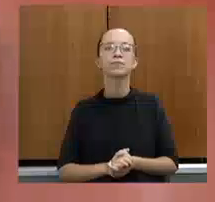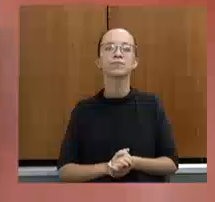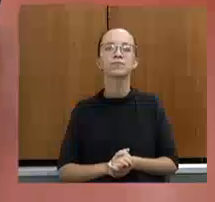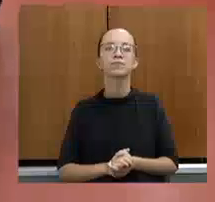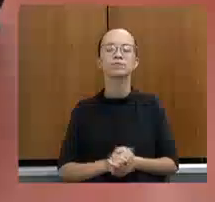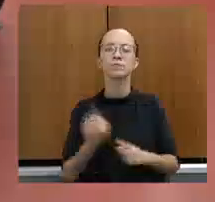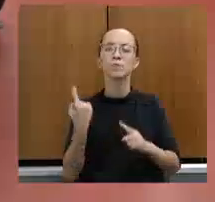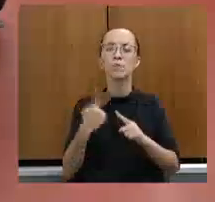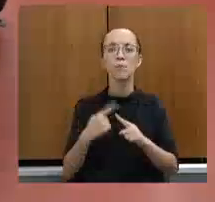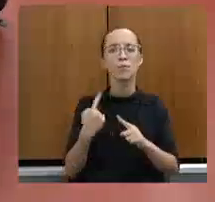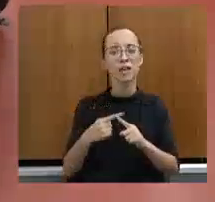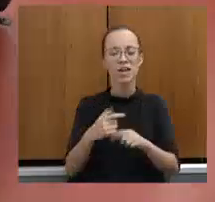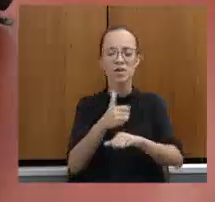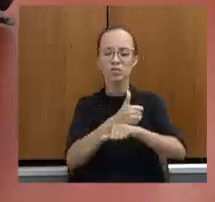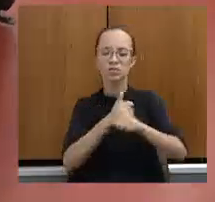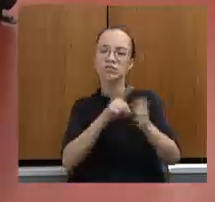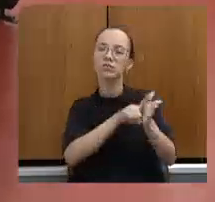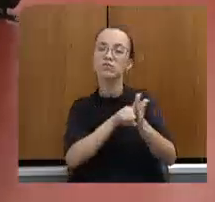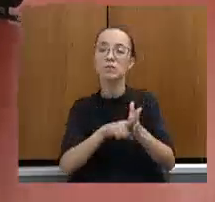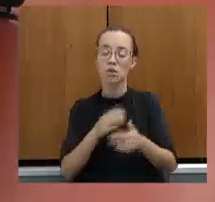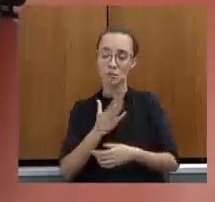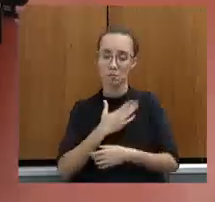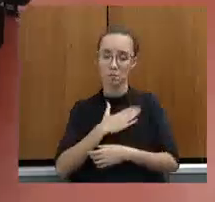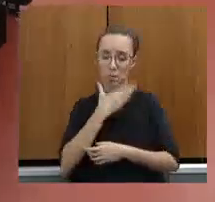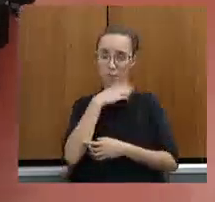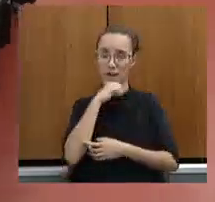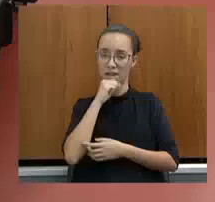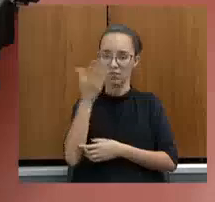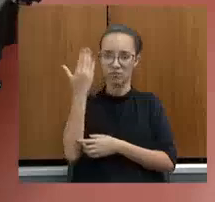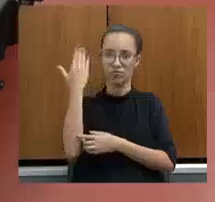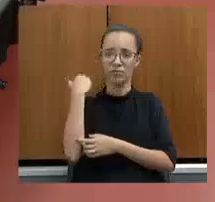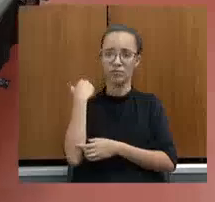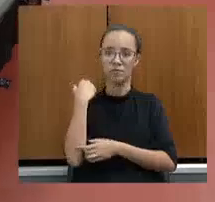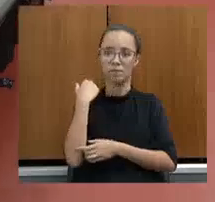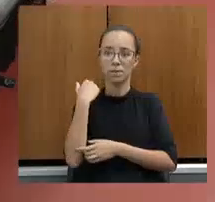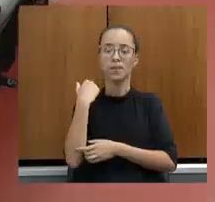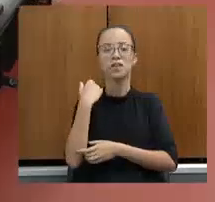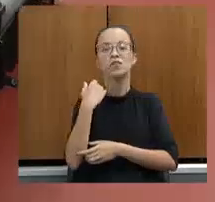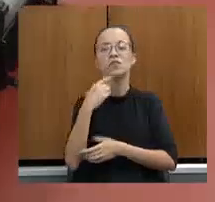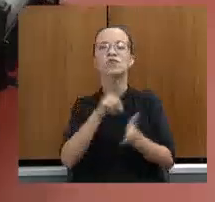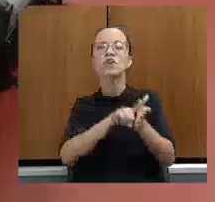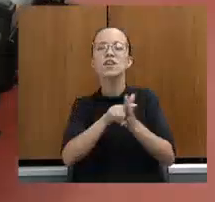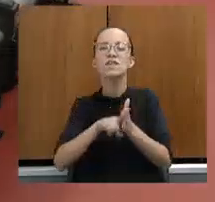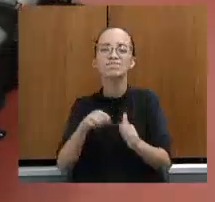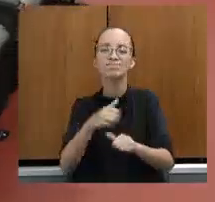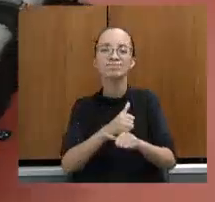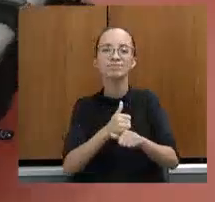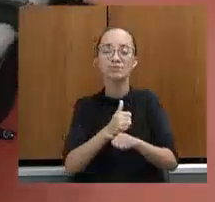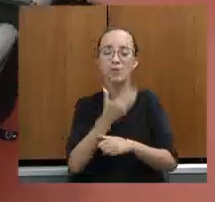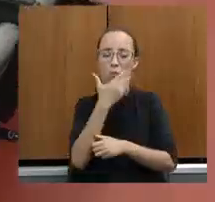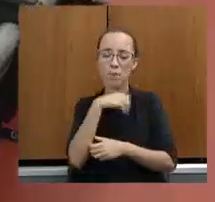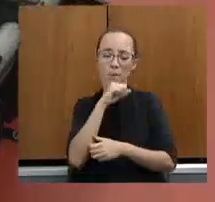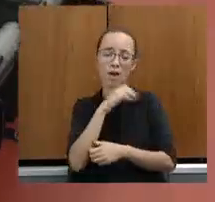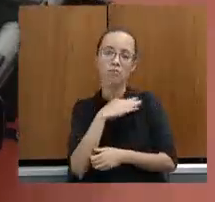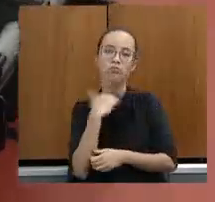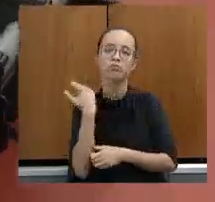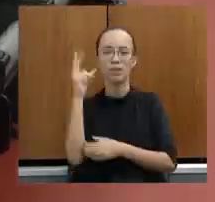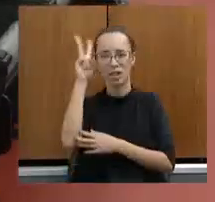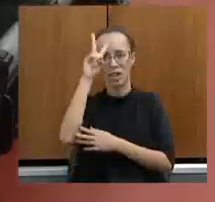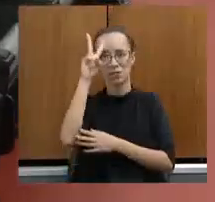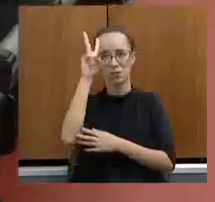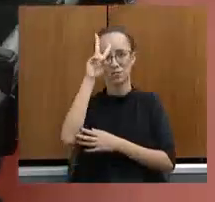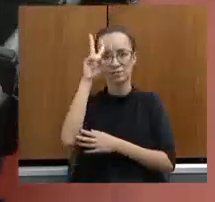trato dos investigadores assim meu pai foi investigador Eu lembro quando meu pai morreu e